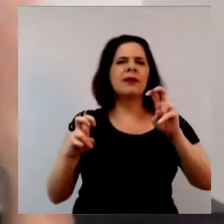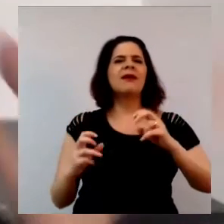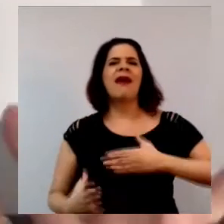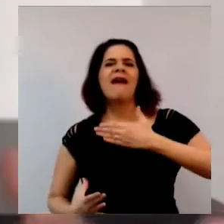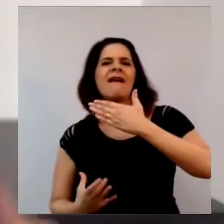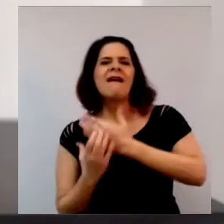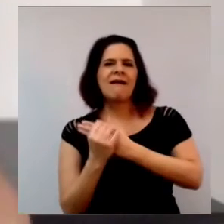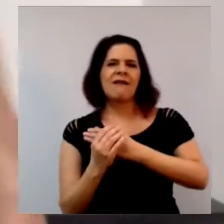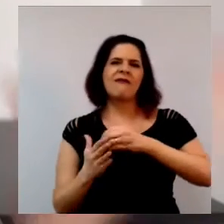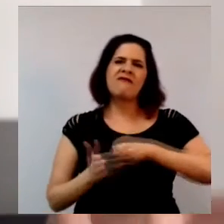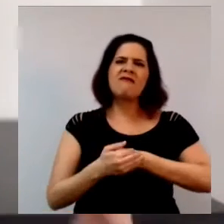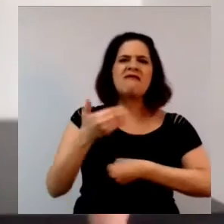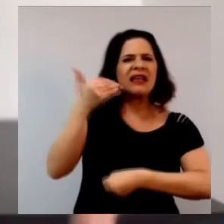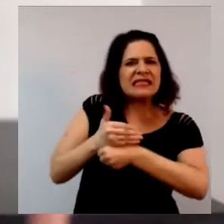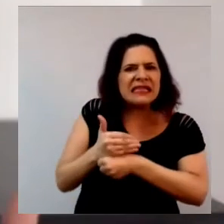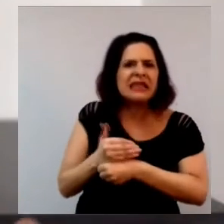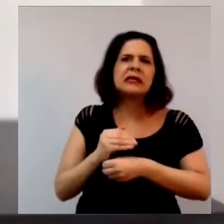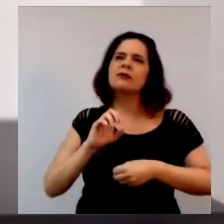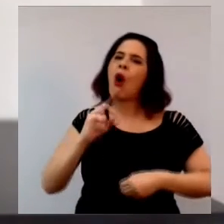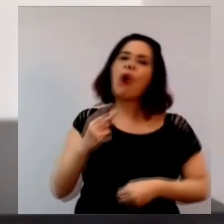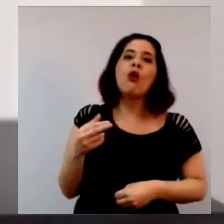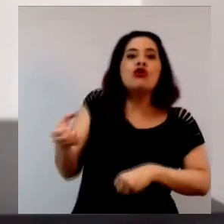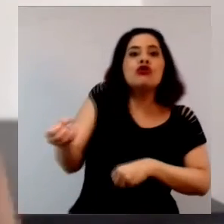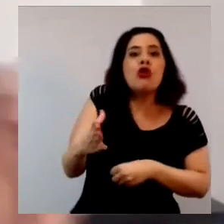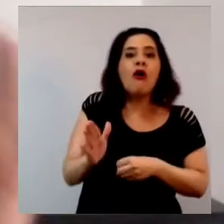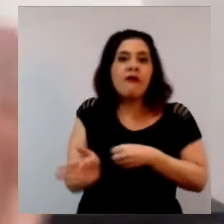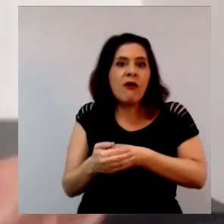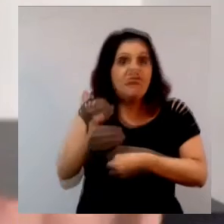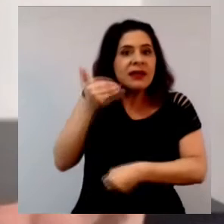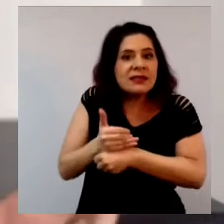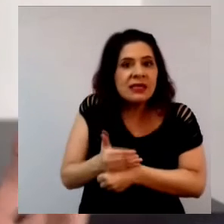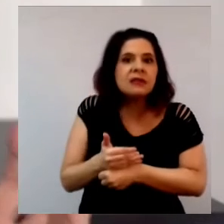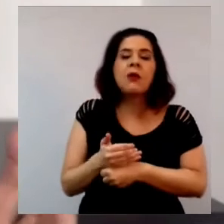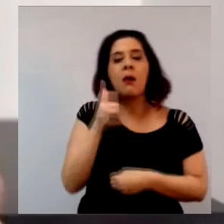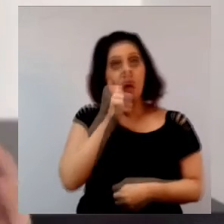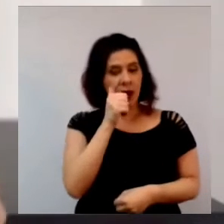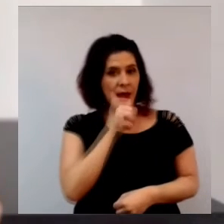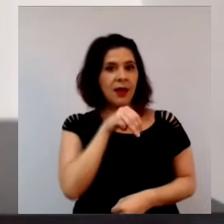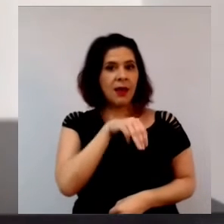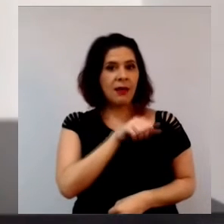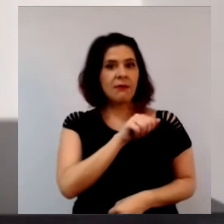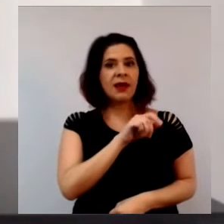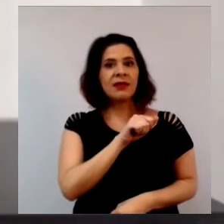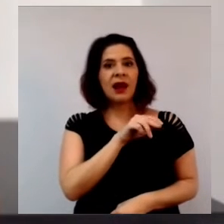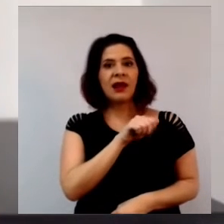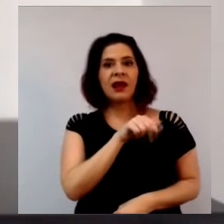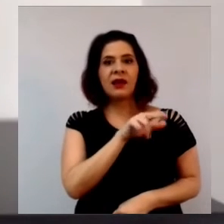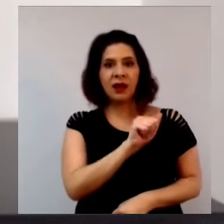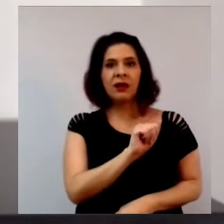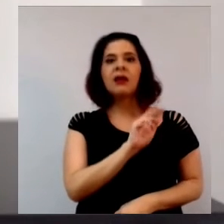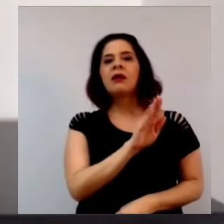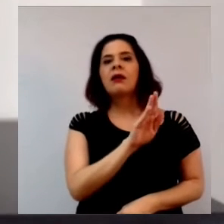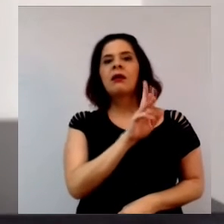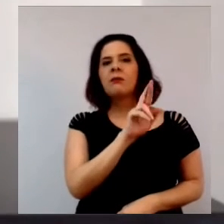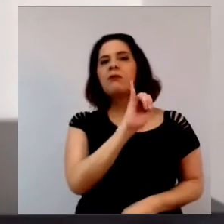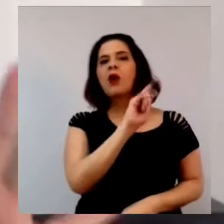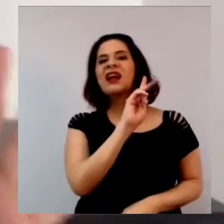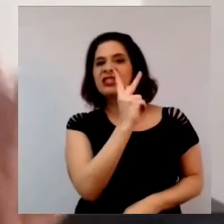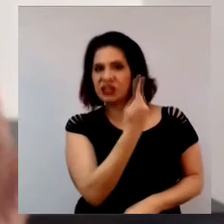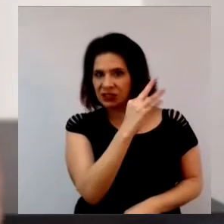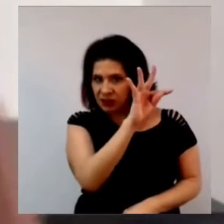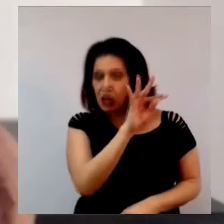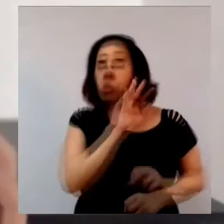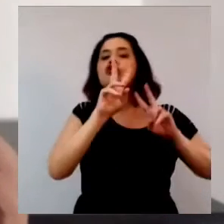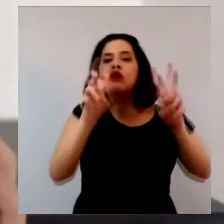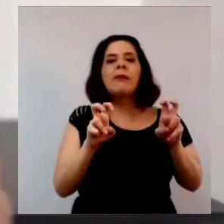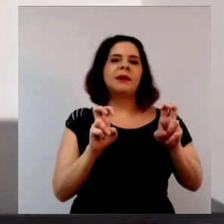morrem, o livro da Madeleine Albright sobre fascismo, em todos eles você vai ver um elemento muito claro de desumanização, que é um elemento